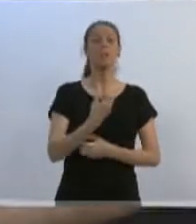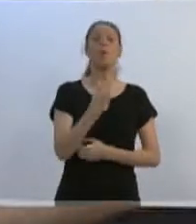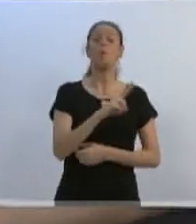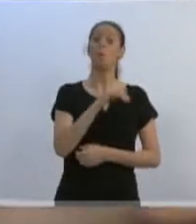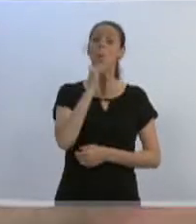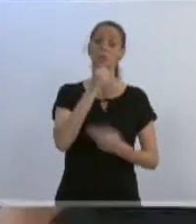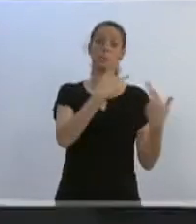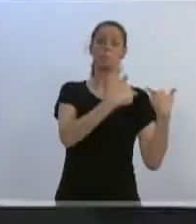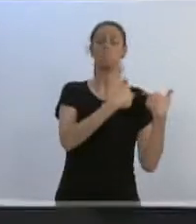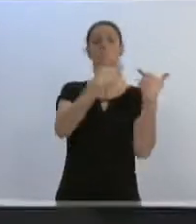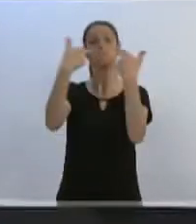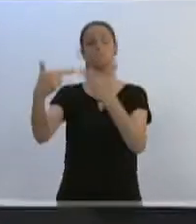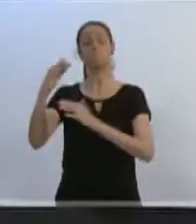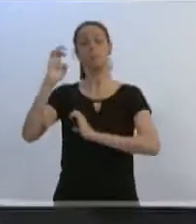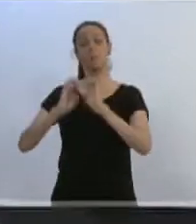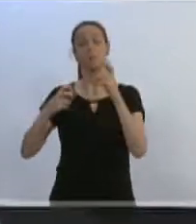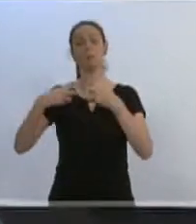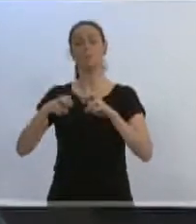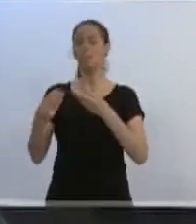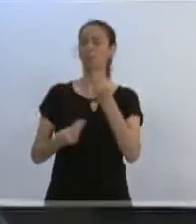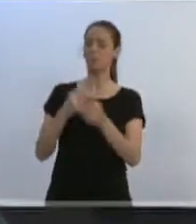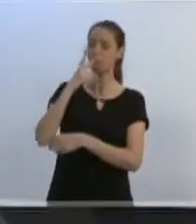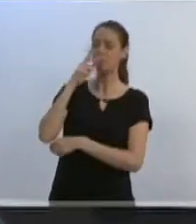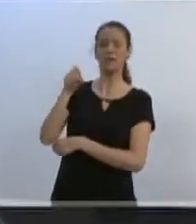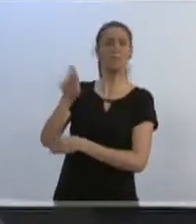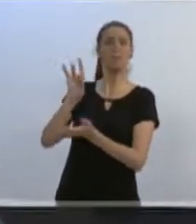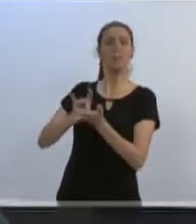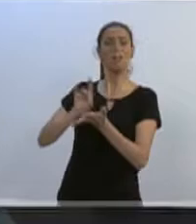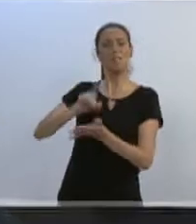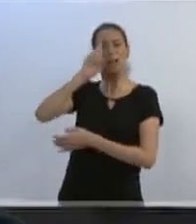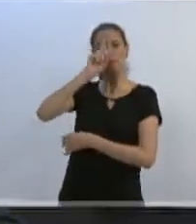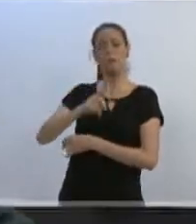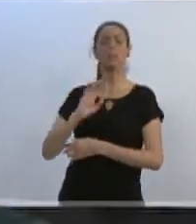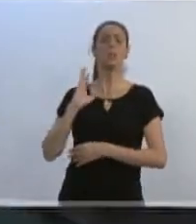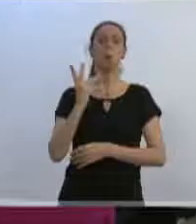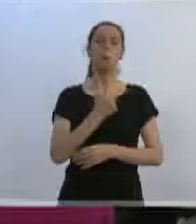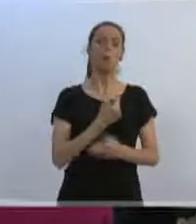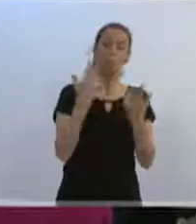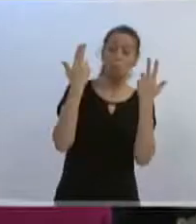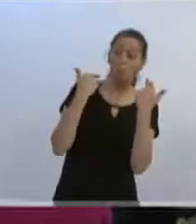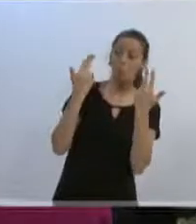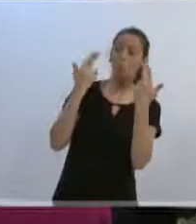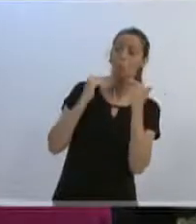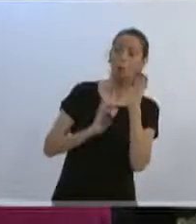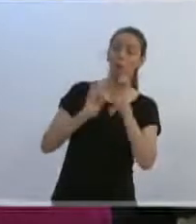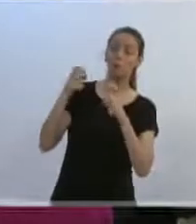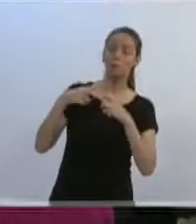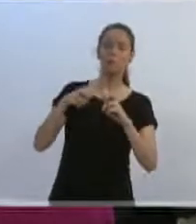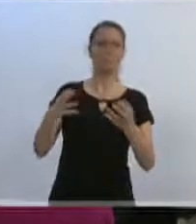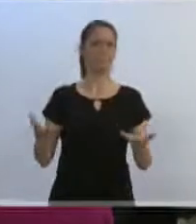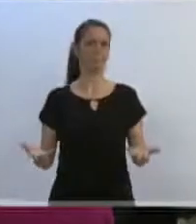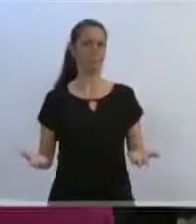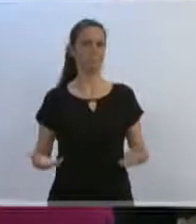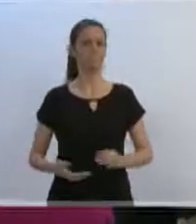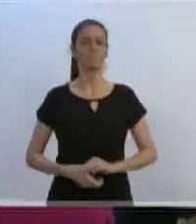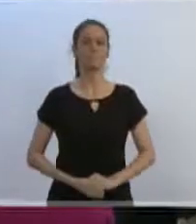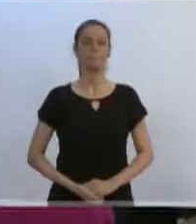absurdo faz o que quer manda e desmanda e ninguém obedece jogador causa da partilha do dinheiro